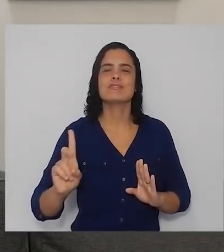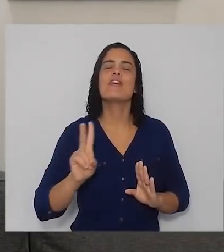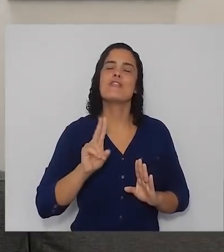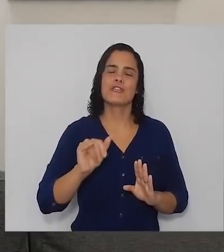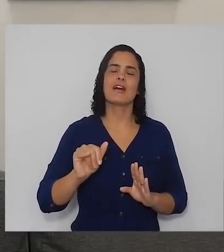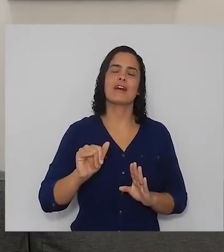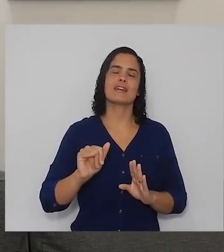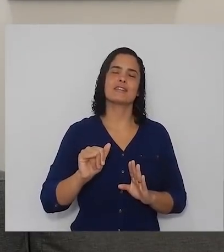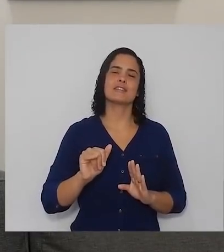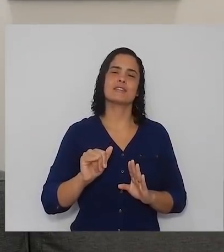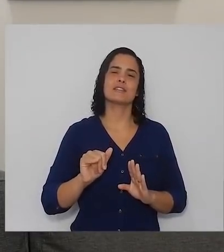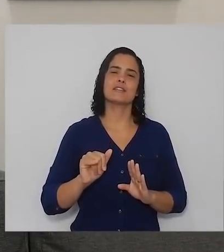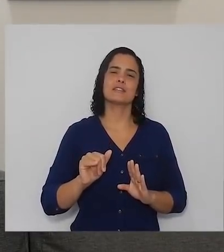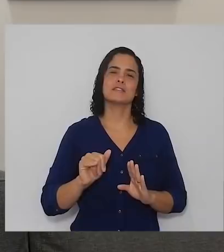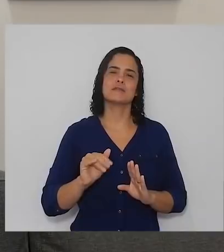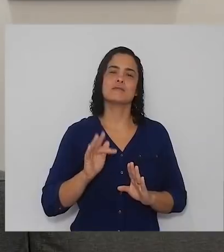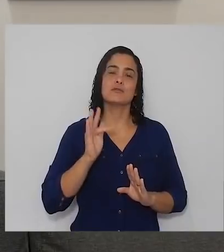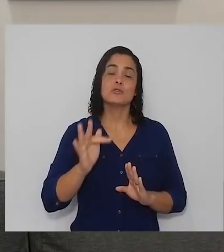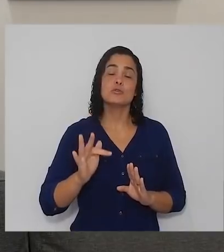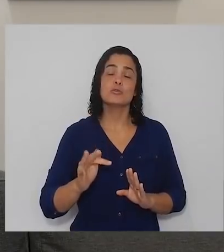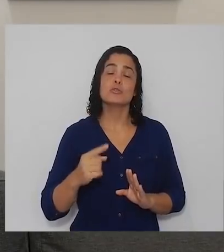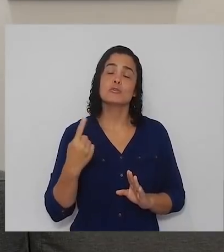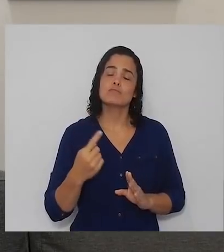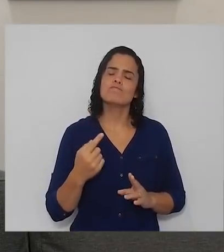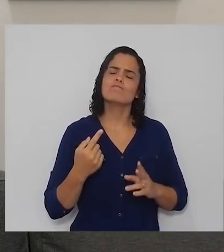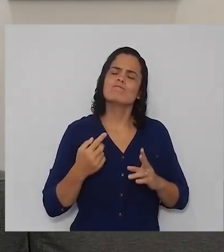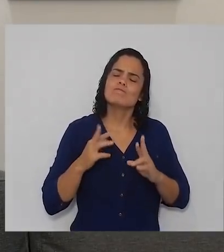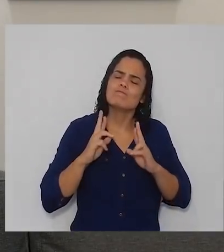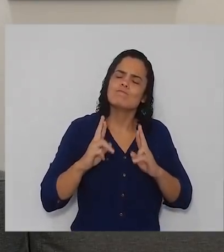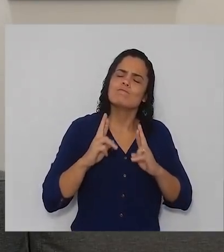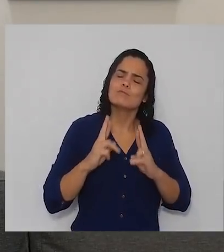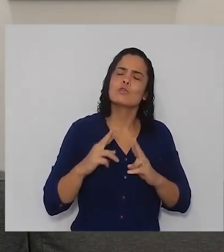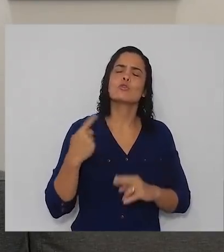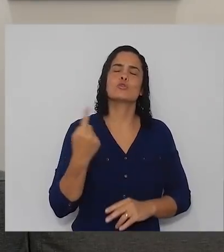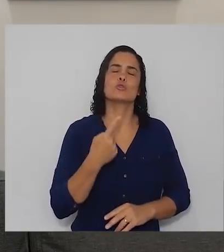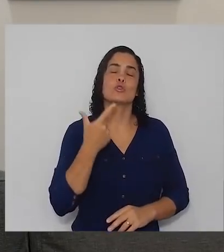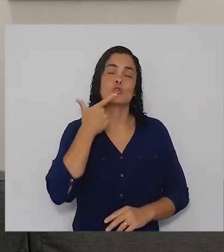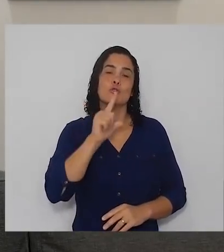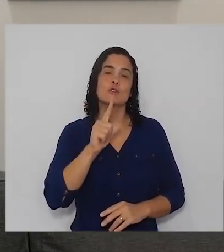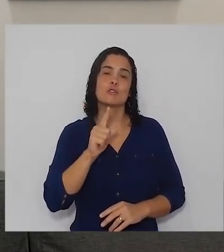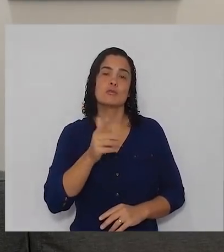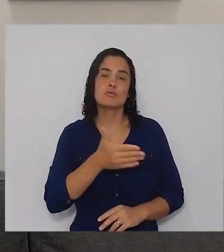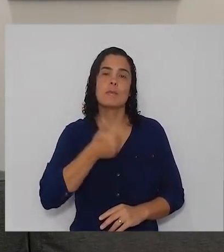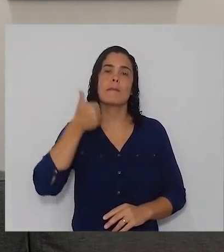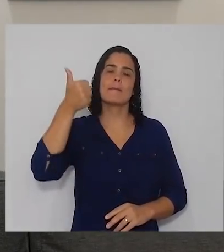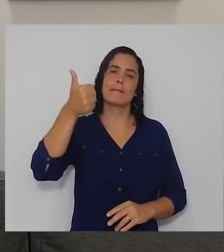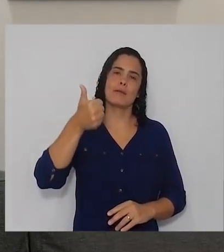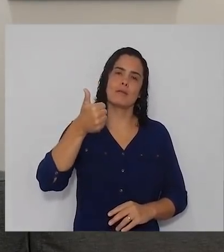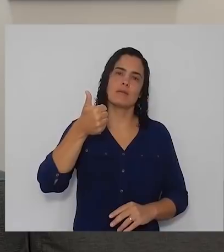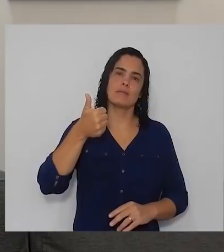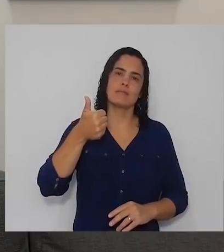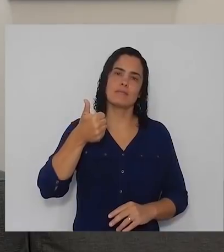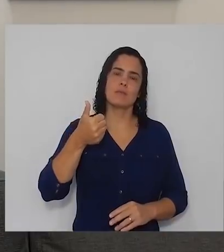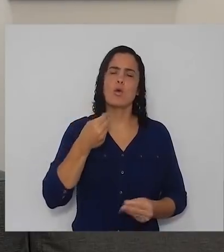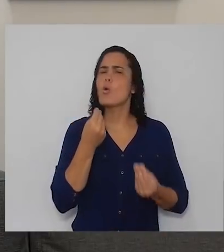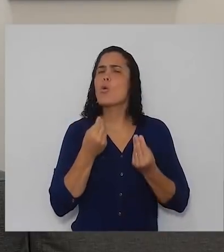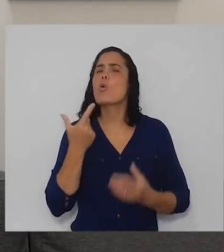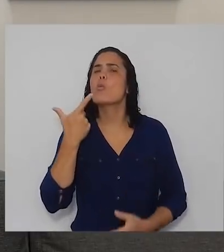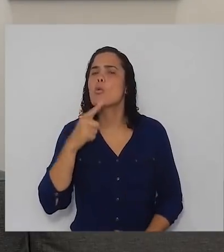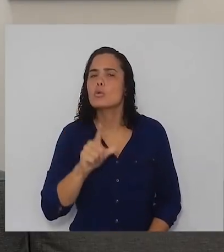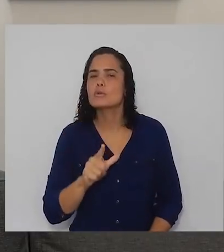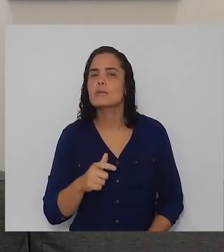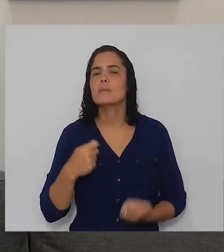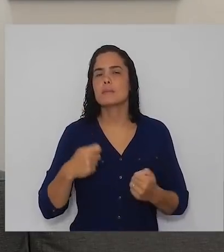nós voltaremos a uma rotina. Mas eu espero, em nome de Jesus, que nós voltemos melhores do que quando